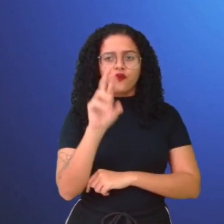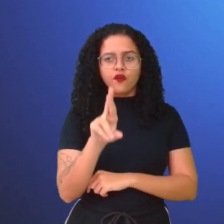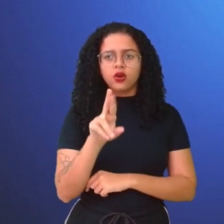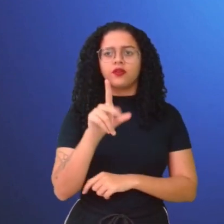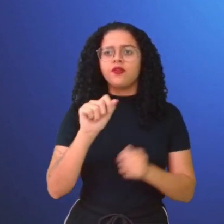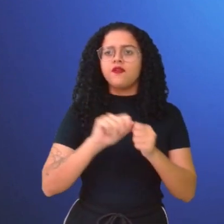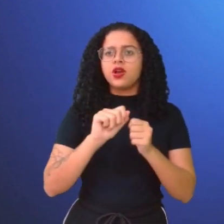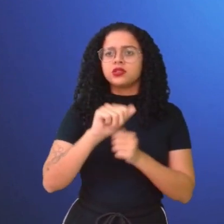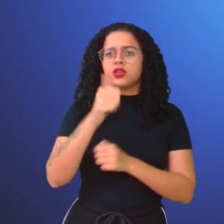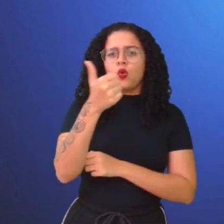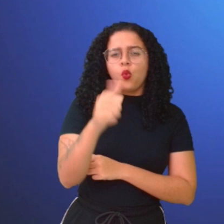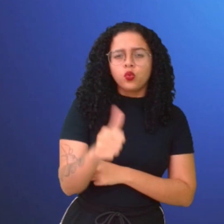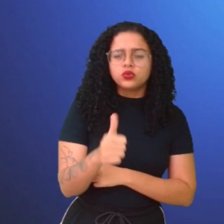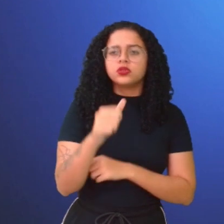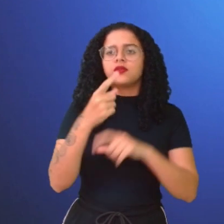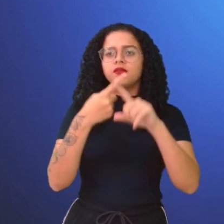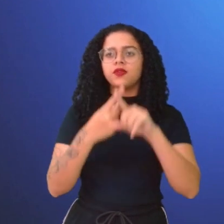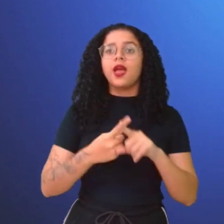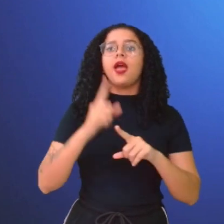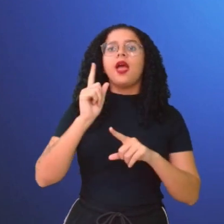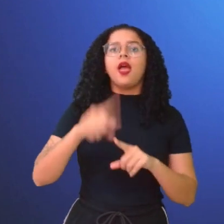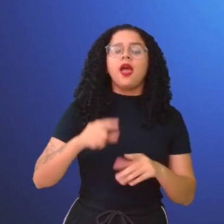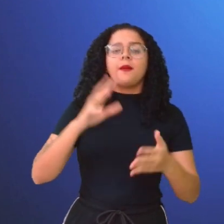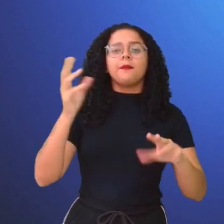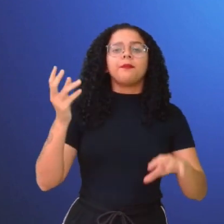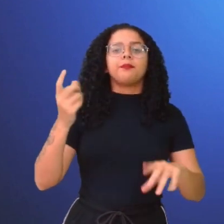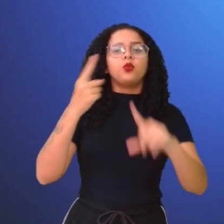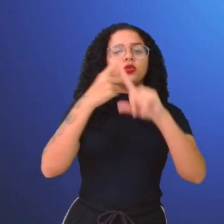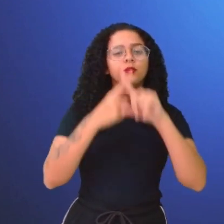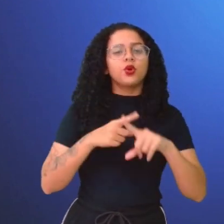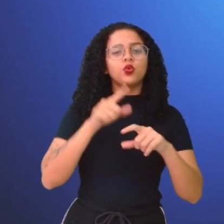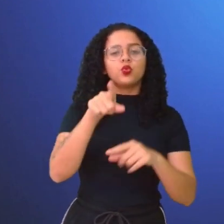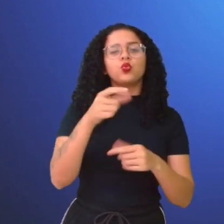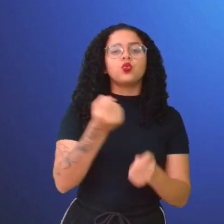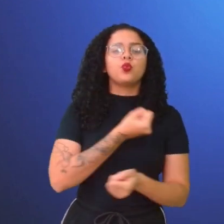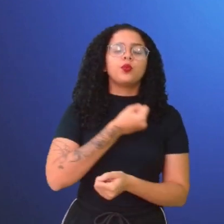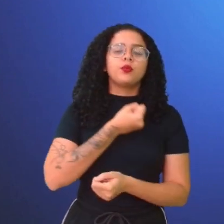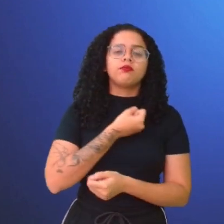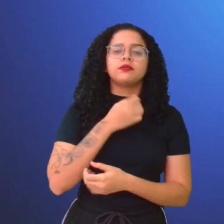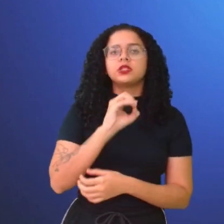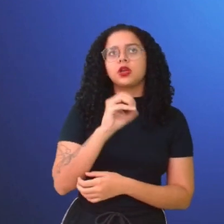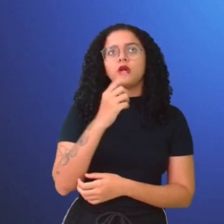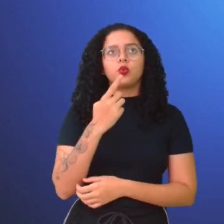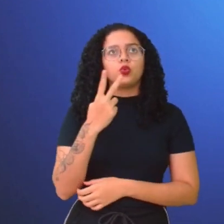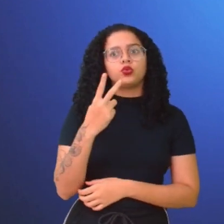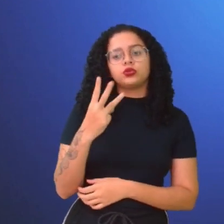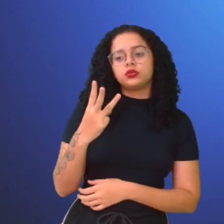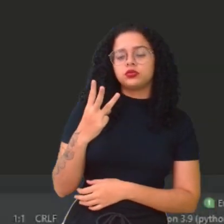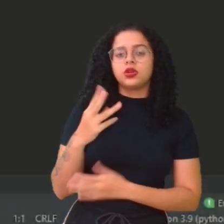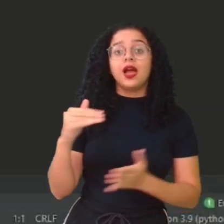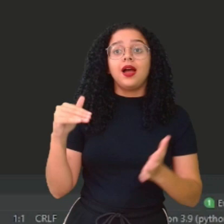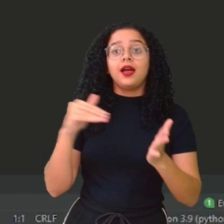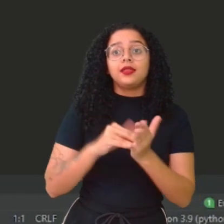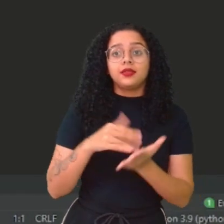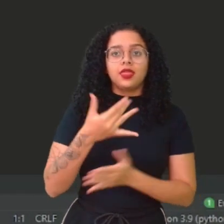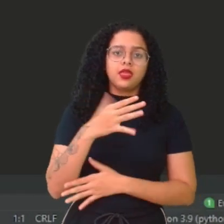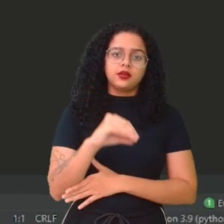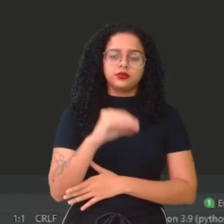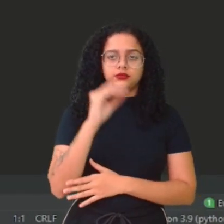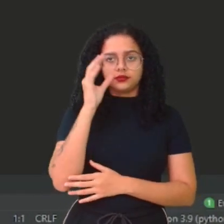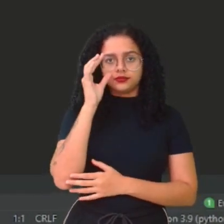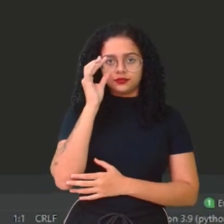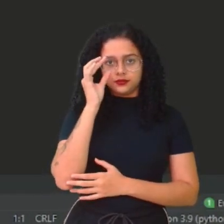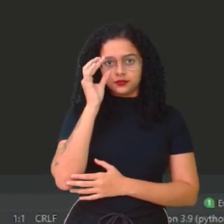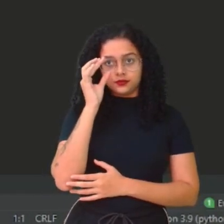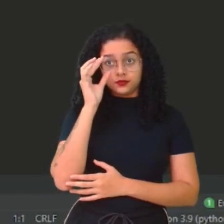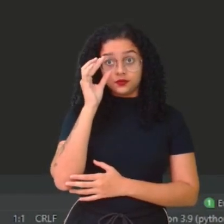estar fazendo 11 vezes? É a multiplicação do número que você quer por 0, 1, 2, 3, até o número